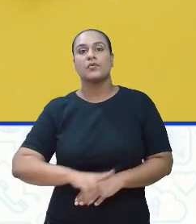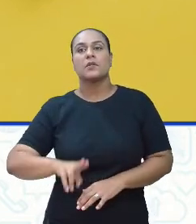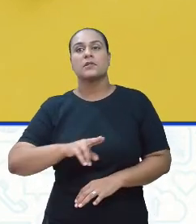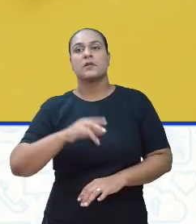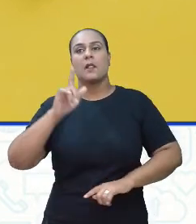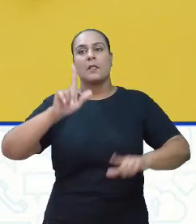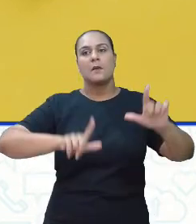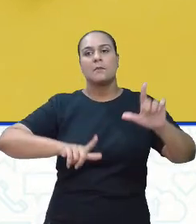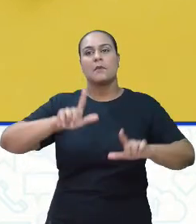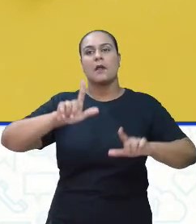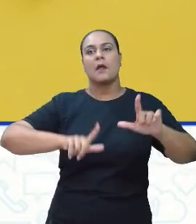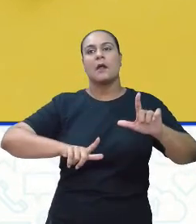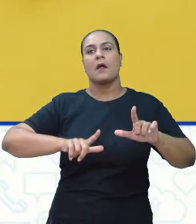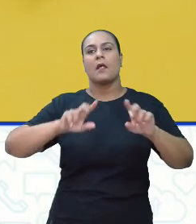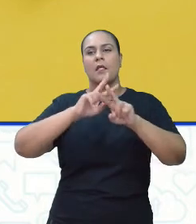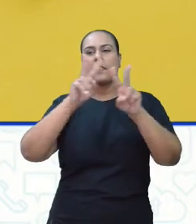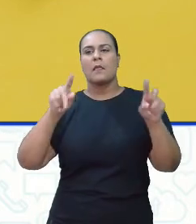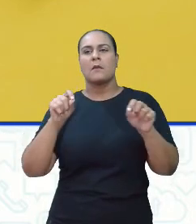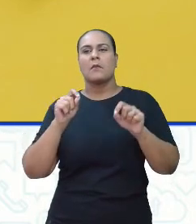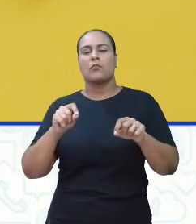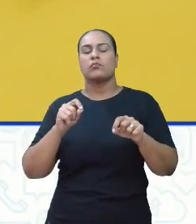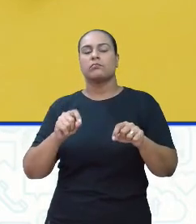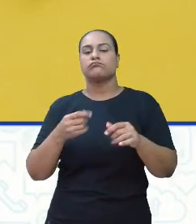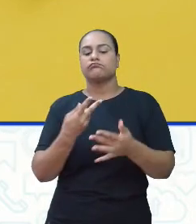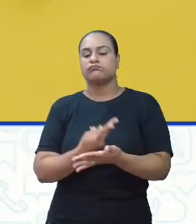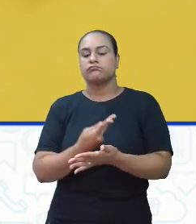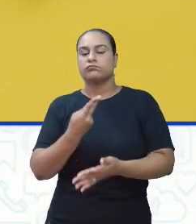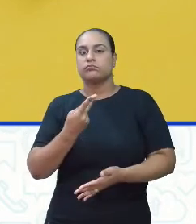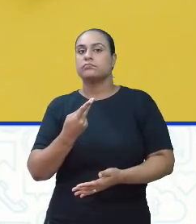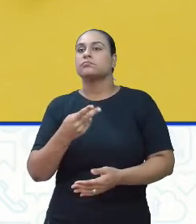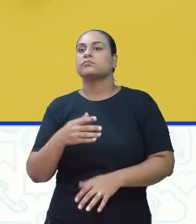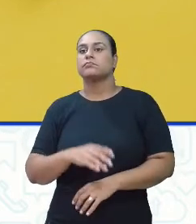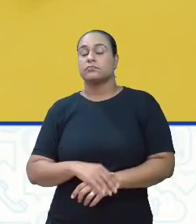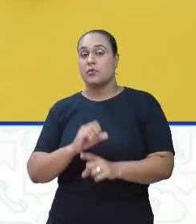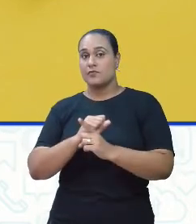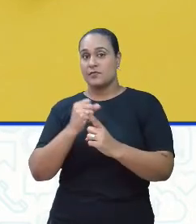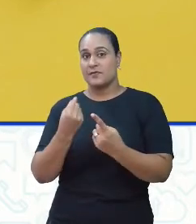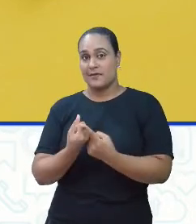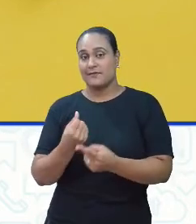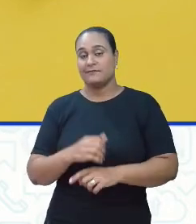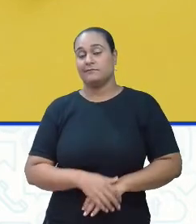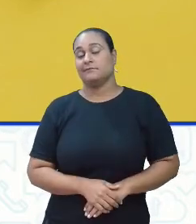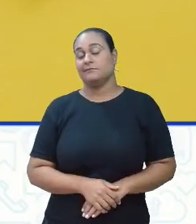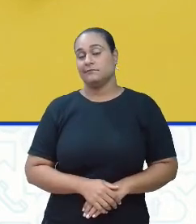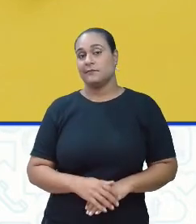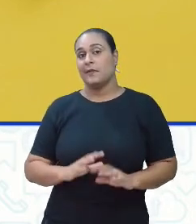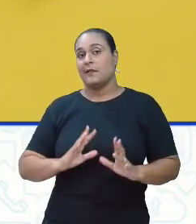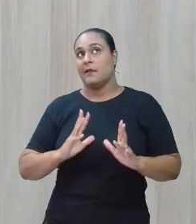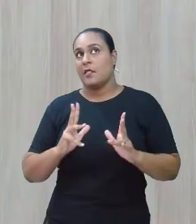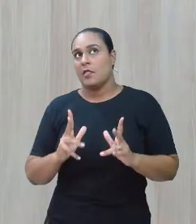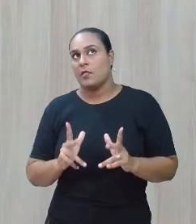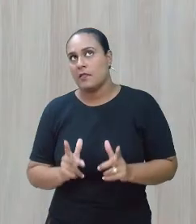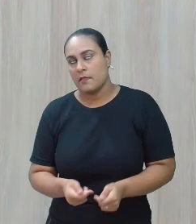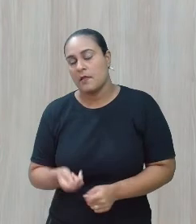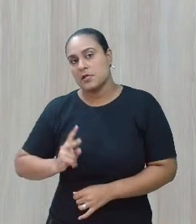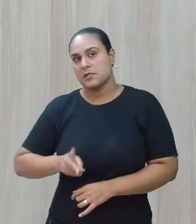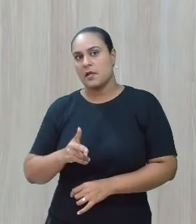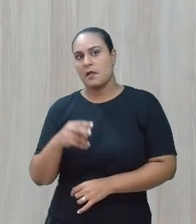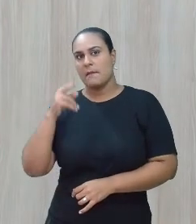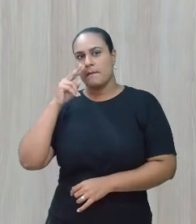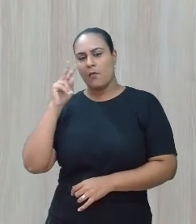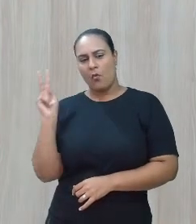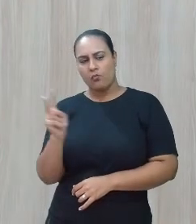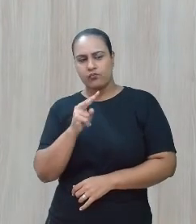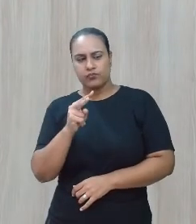tendo por tema algum acontecimento social. Então, toda vez que você colocar os olhos